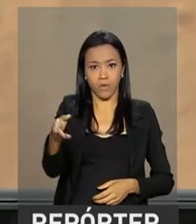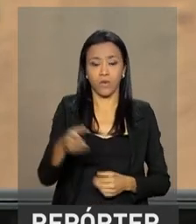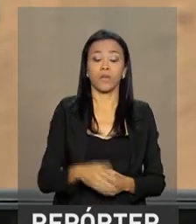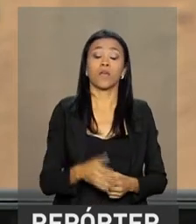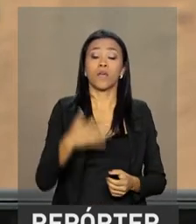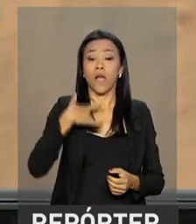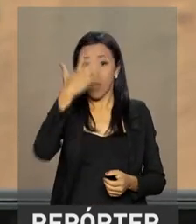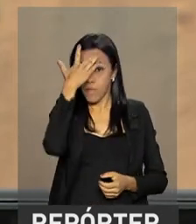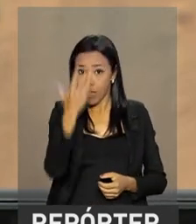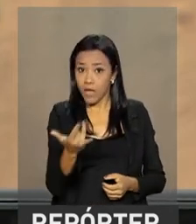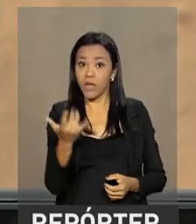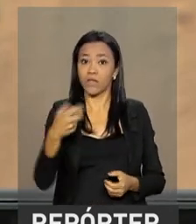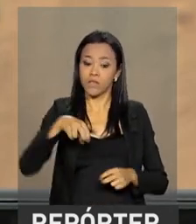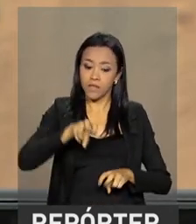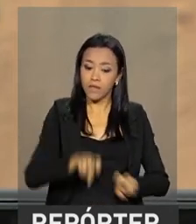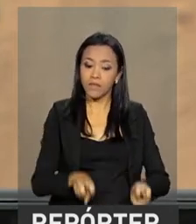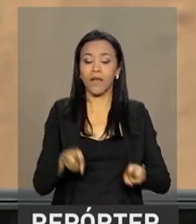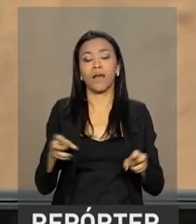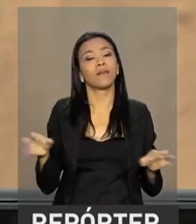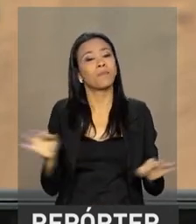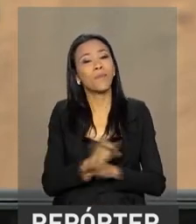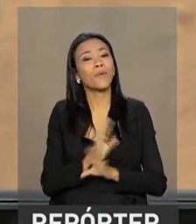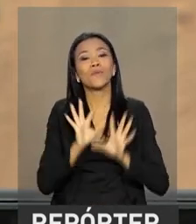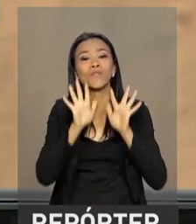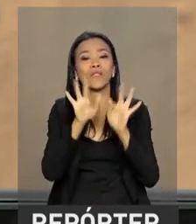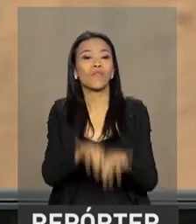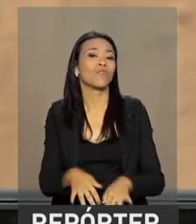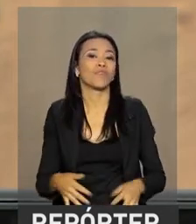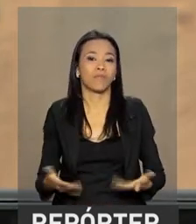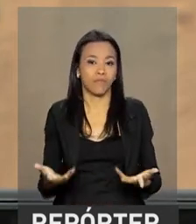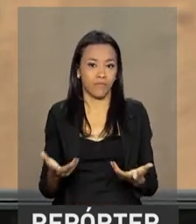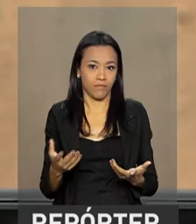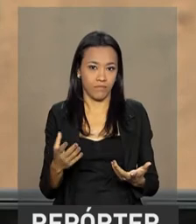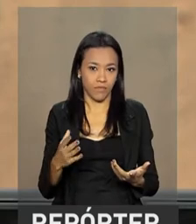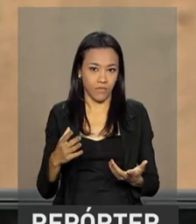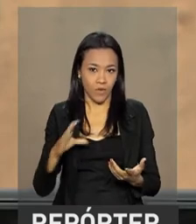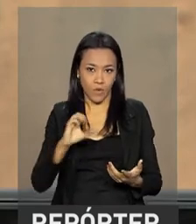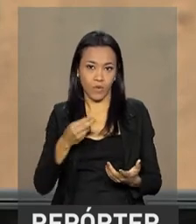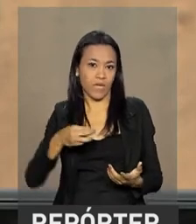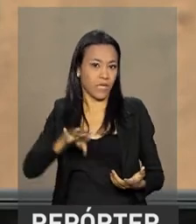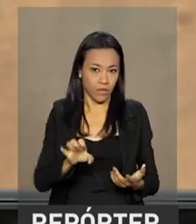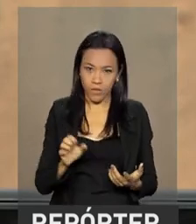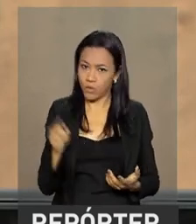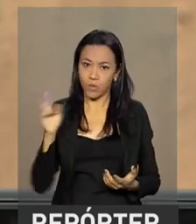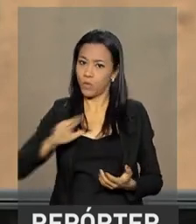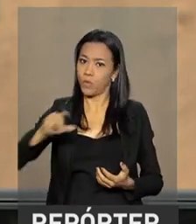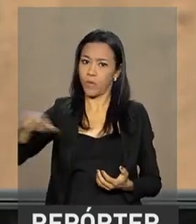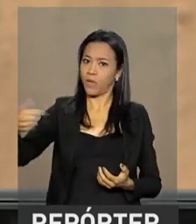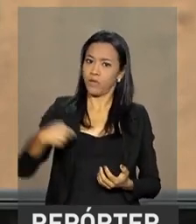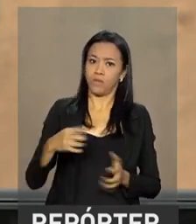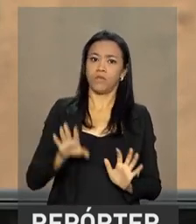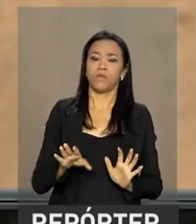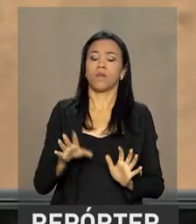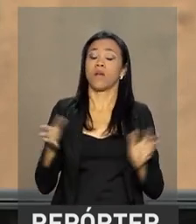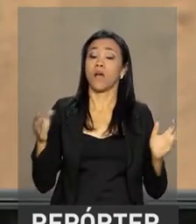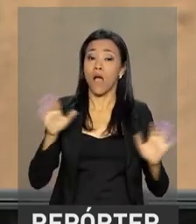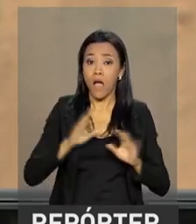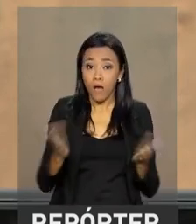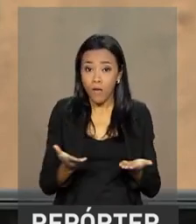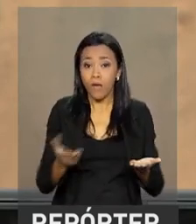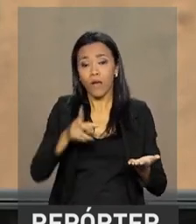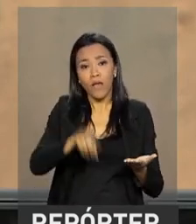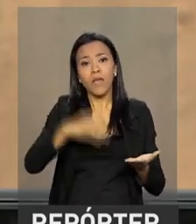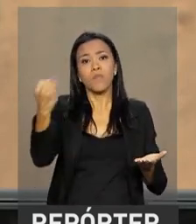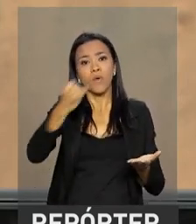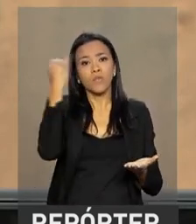amanhã nós sentarmos aqui e dizermos que o crime organizado ele acabou. Não é isso. Agora, é importante que a gente tire